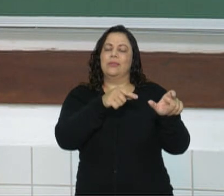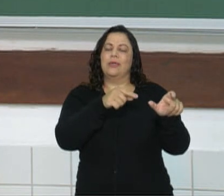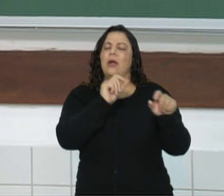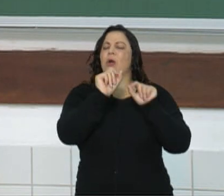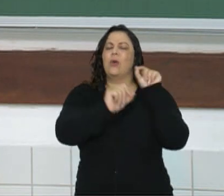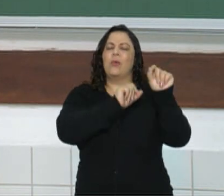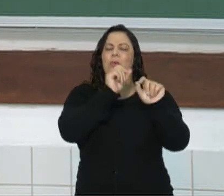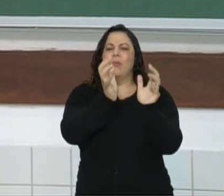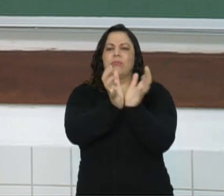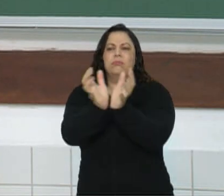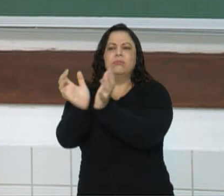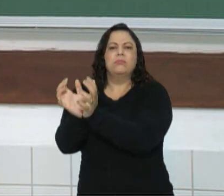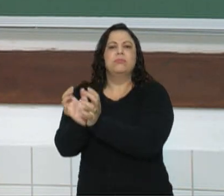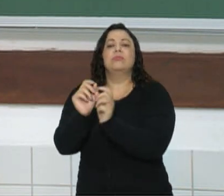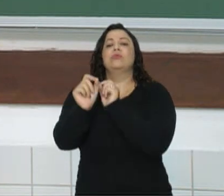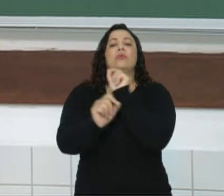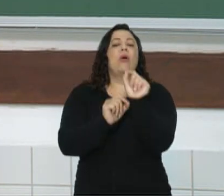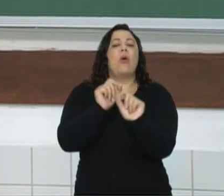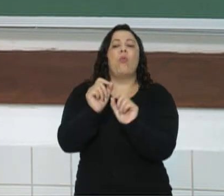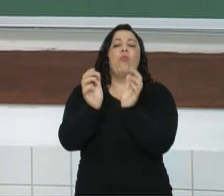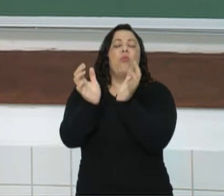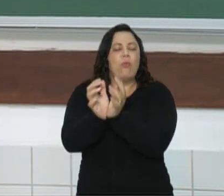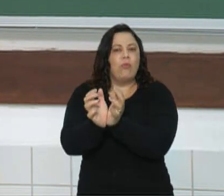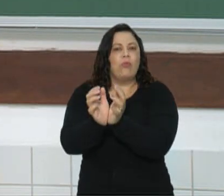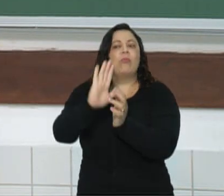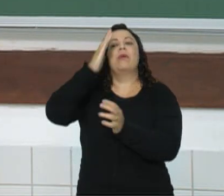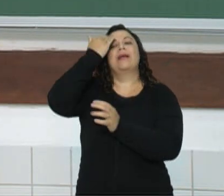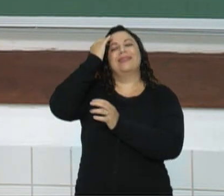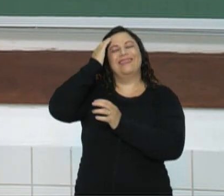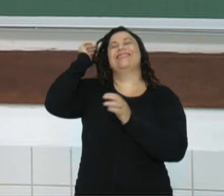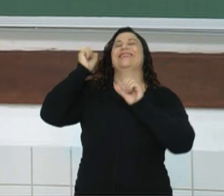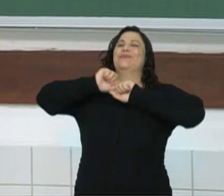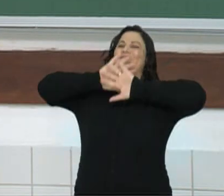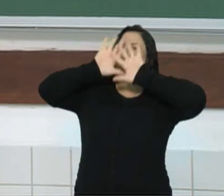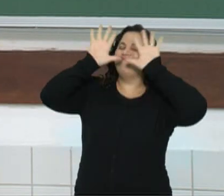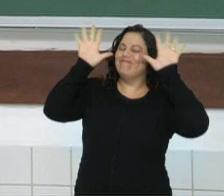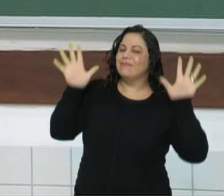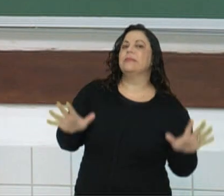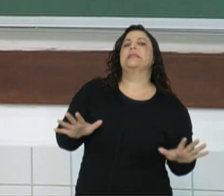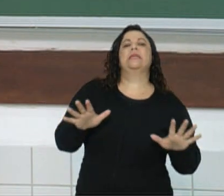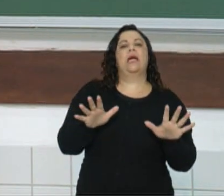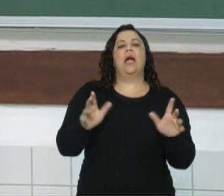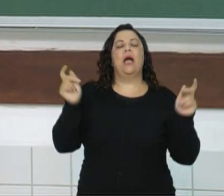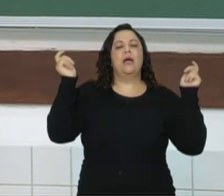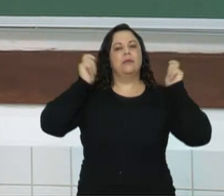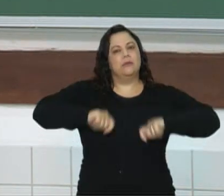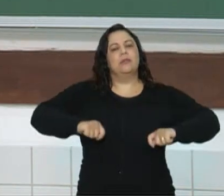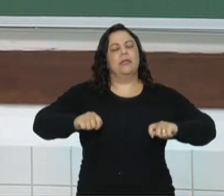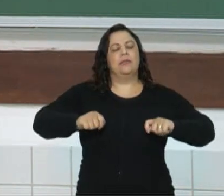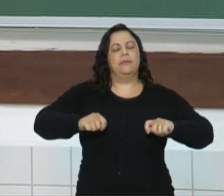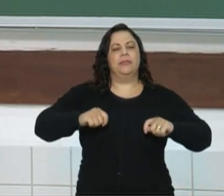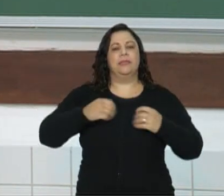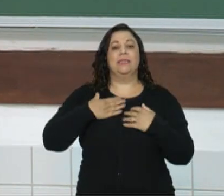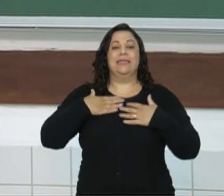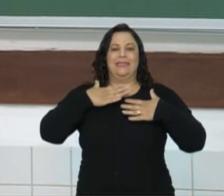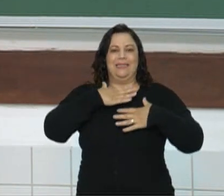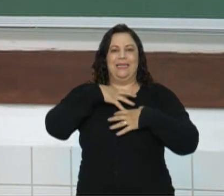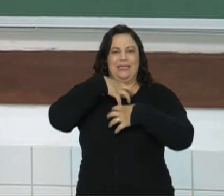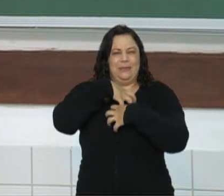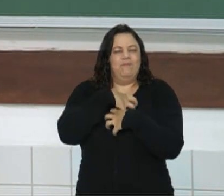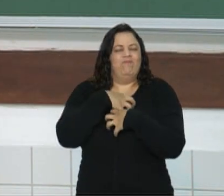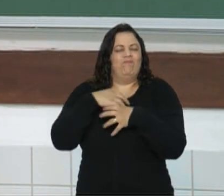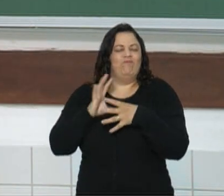e, obviamente, o próprio indivíduo, para agir de forma afirmativa, ele precisa entender-se dentro desse grupo. Então, muito mais